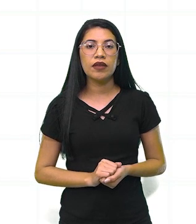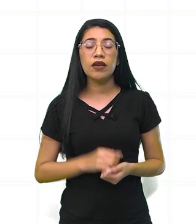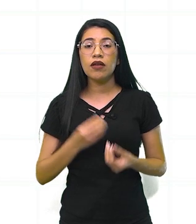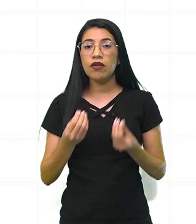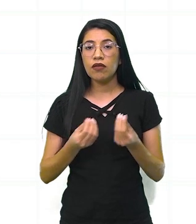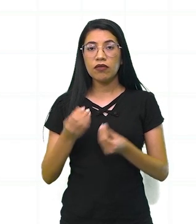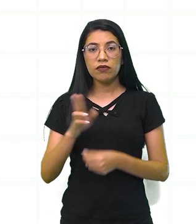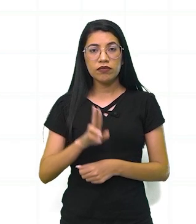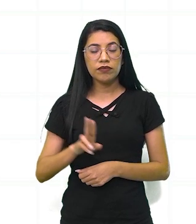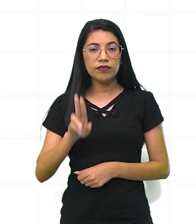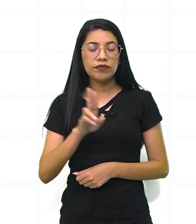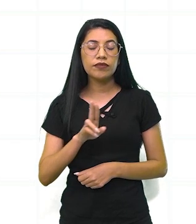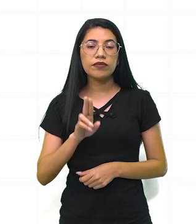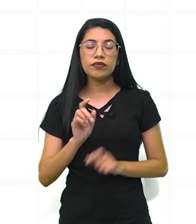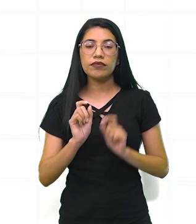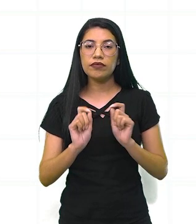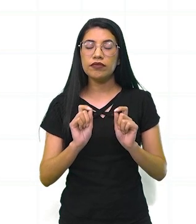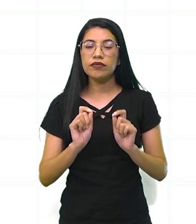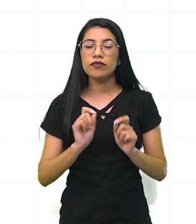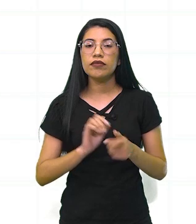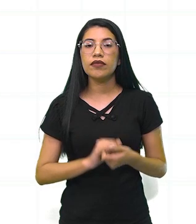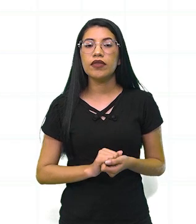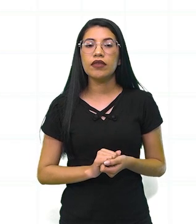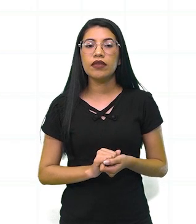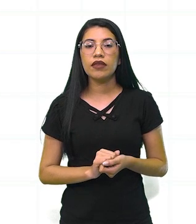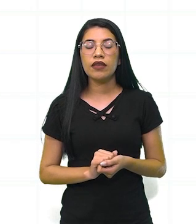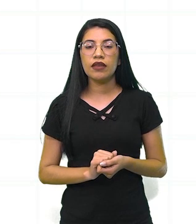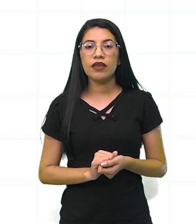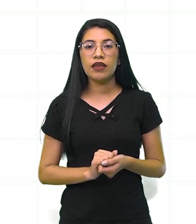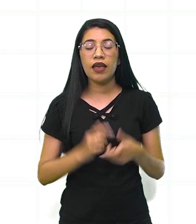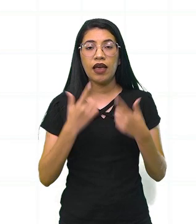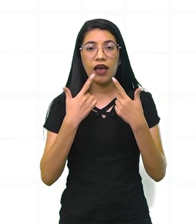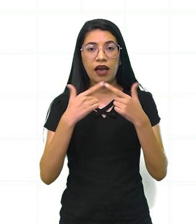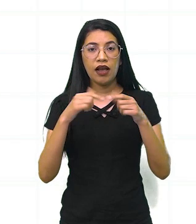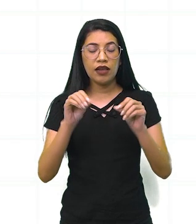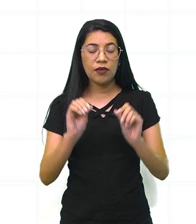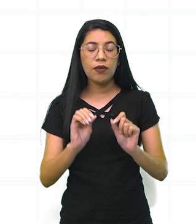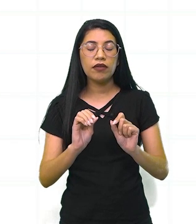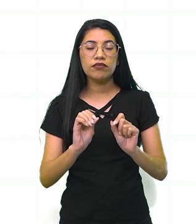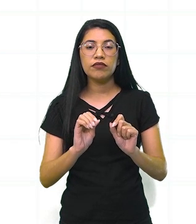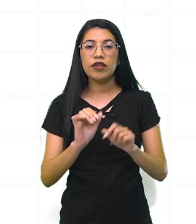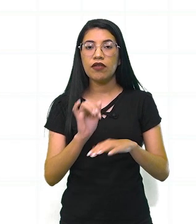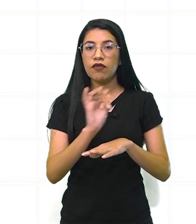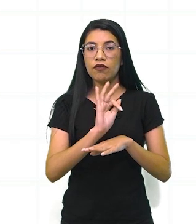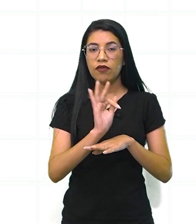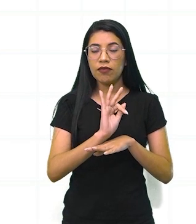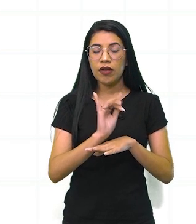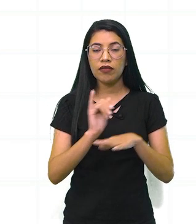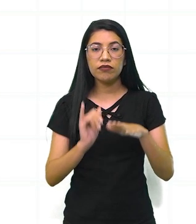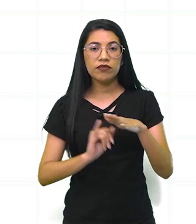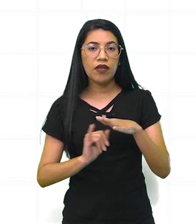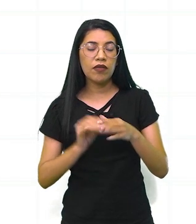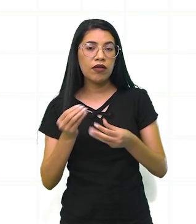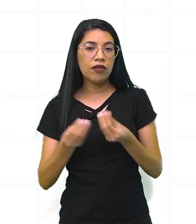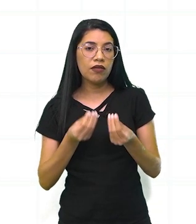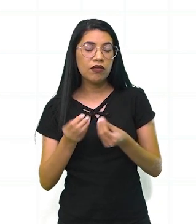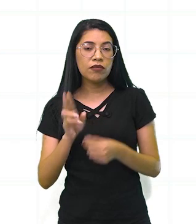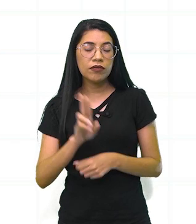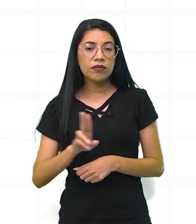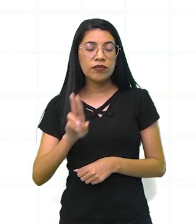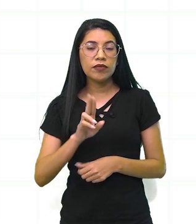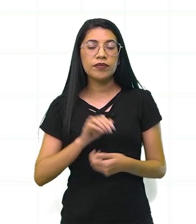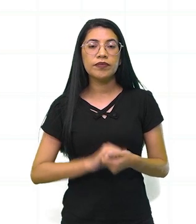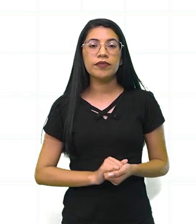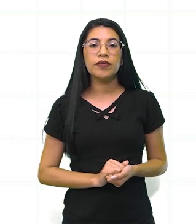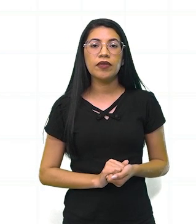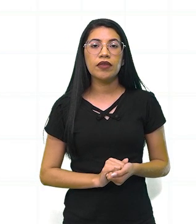utilizo né Então aí a a forma a linguagem formal e a linguagem informal Lembrando que a formalidade e a